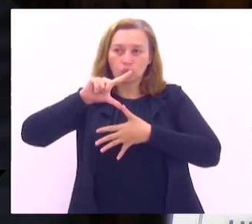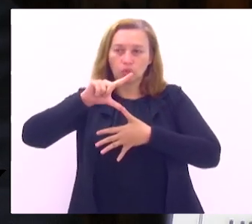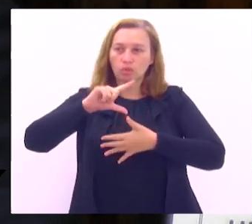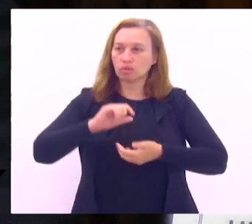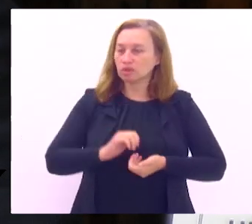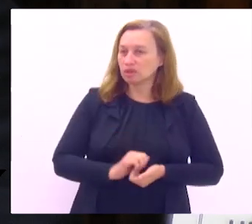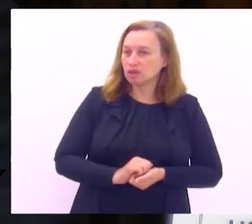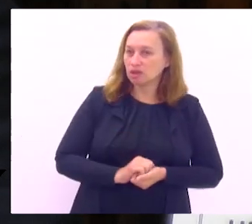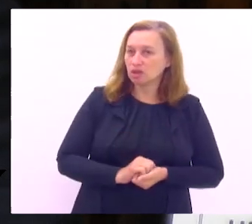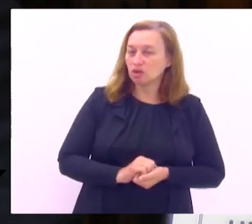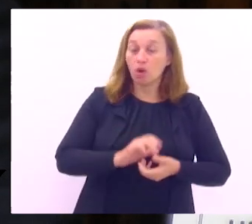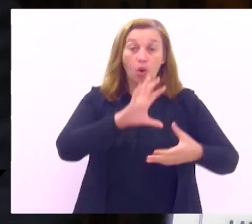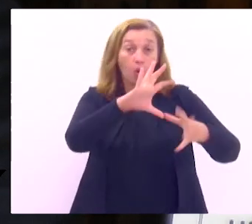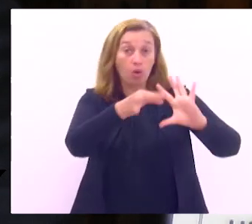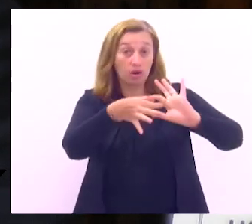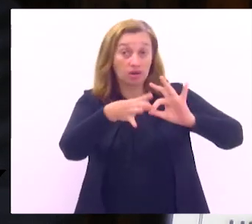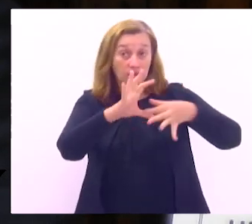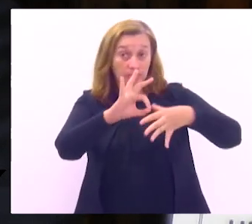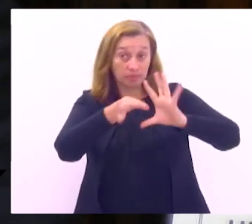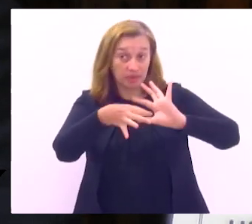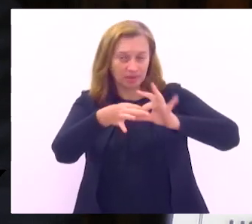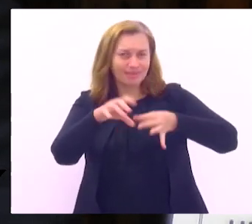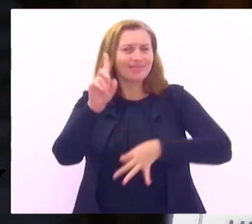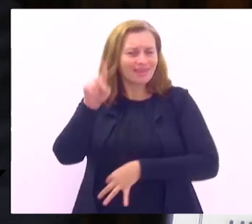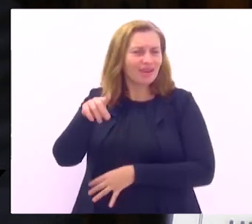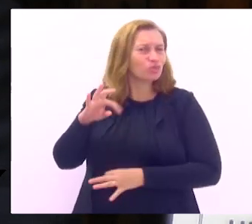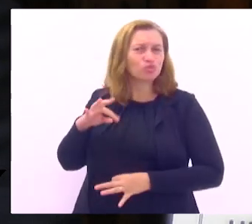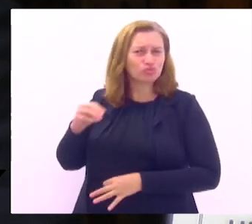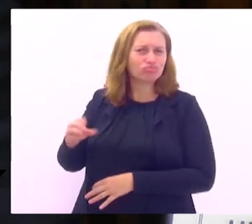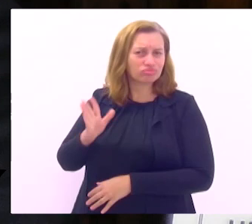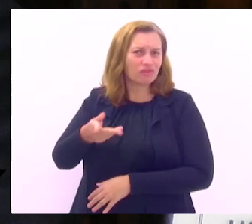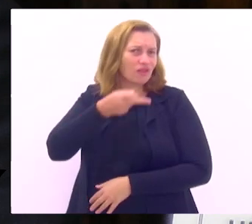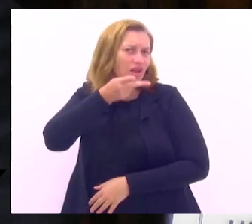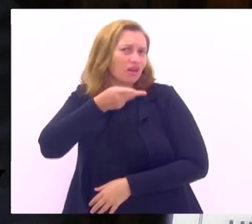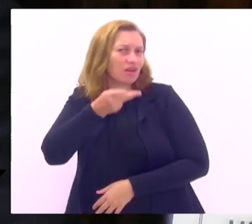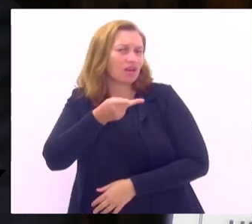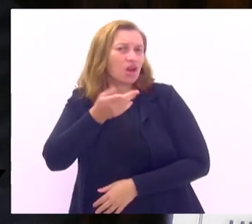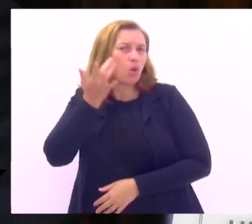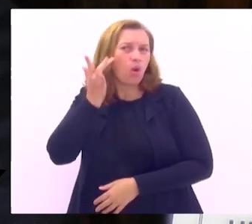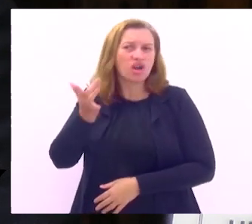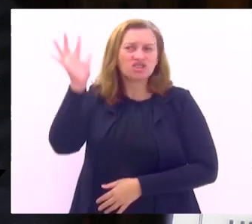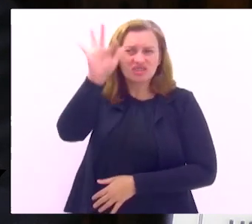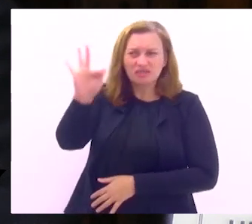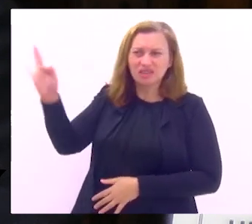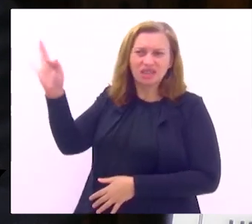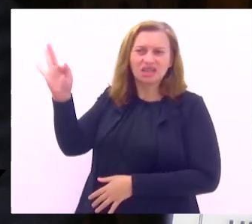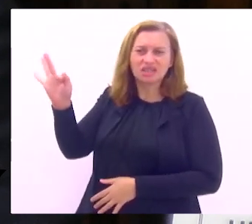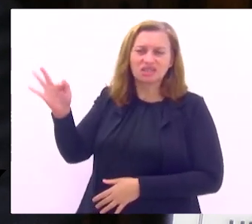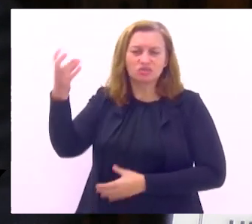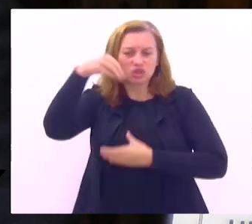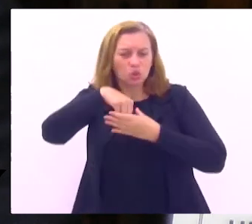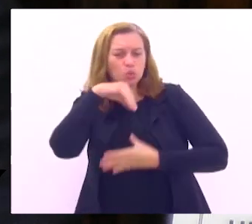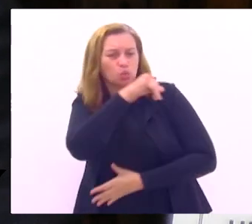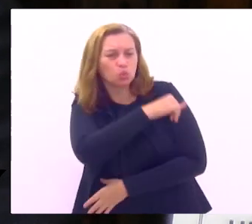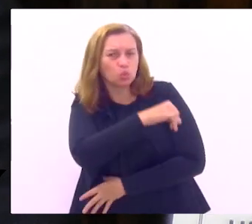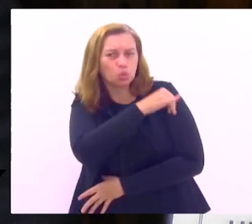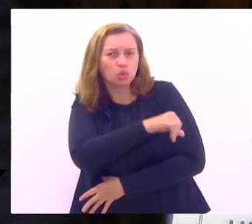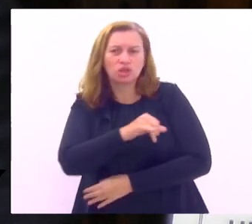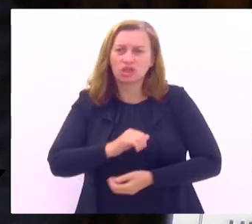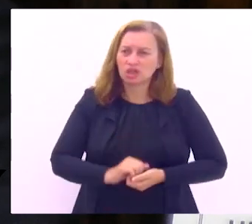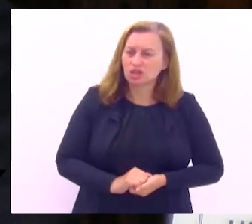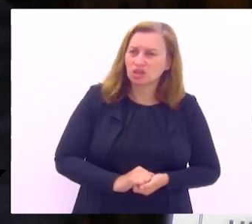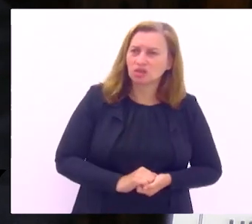olímpicas, e é isso. Eu acho que a Federação de Atletismo do Rio de Janeiro, né, que